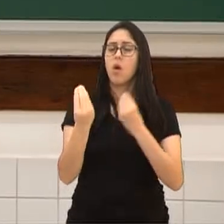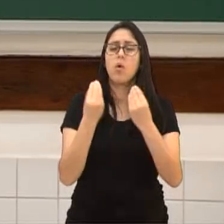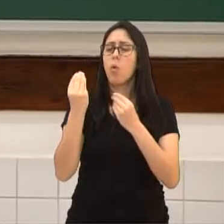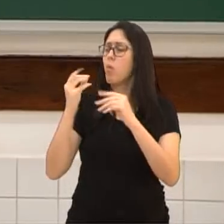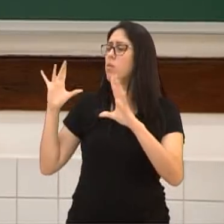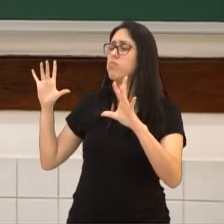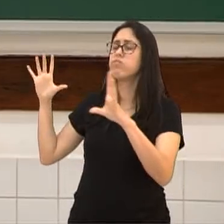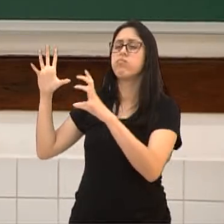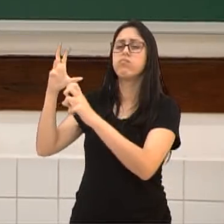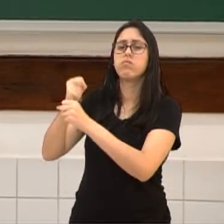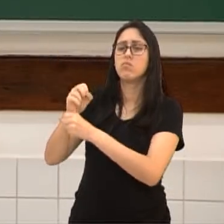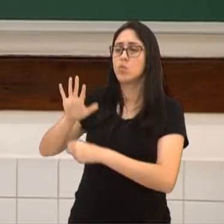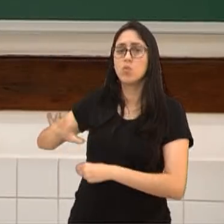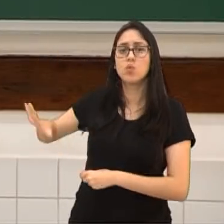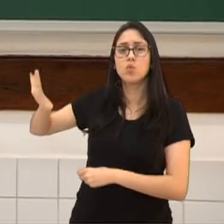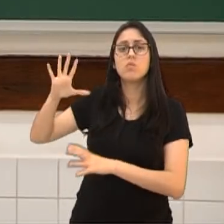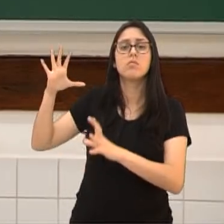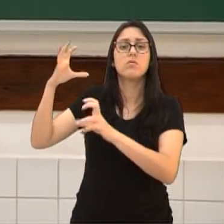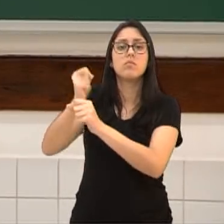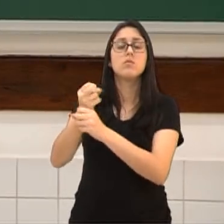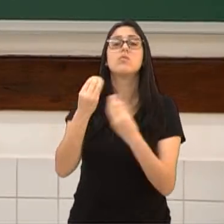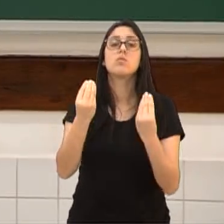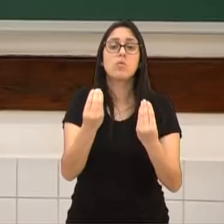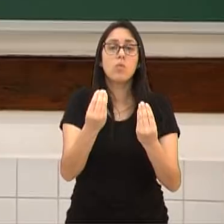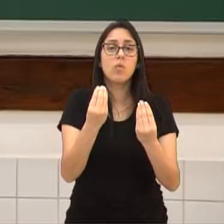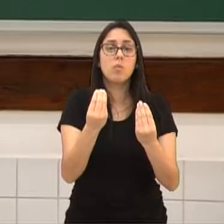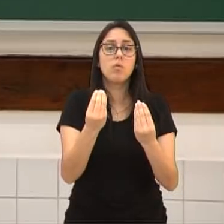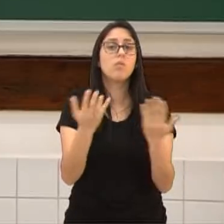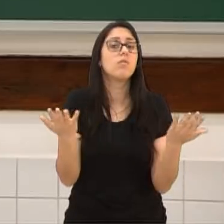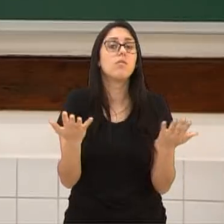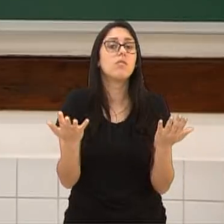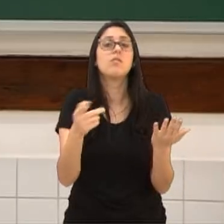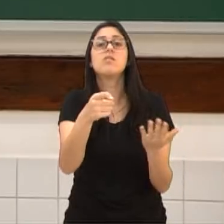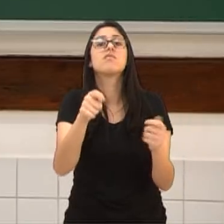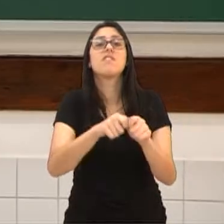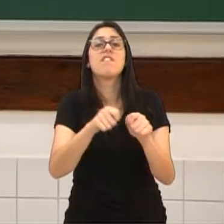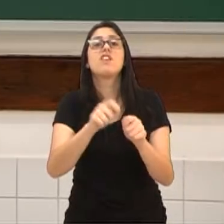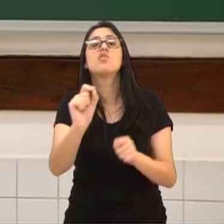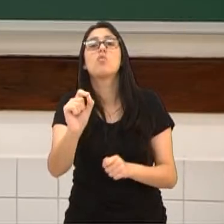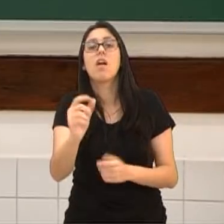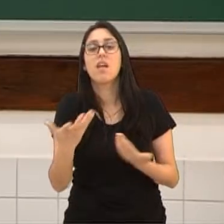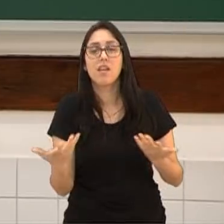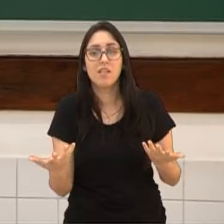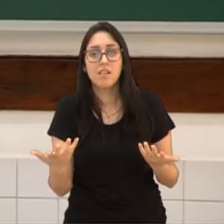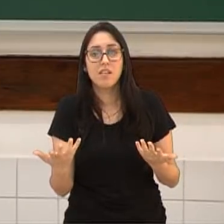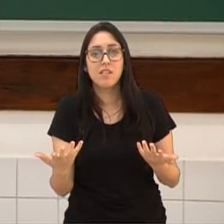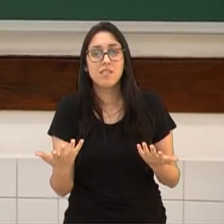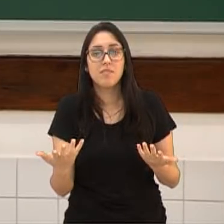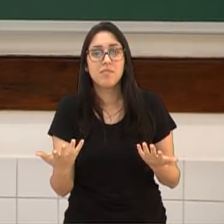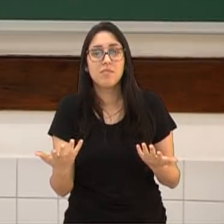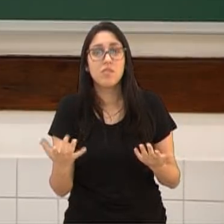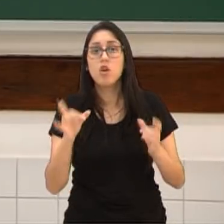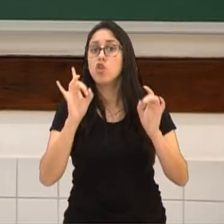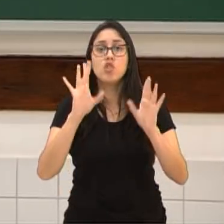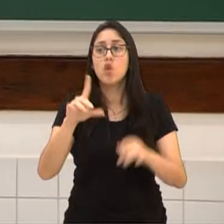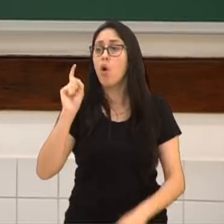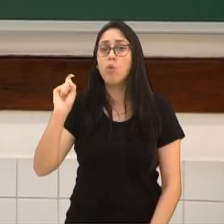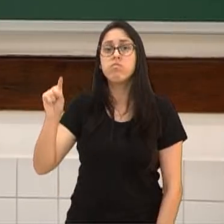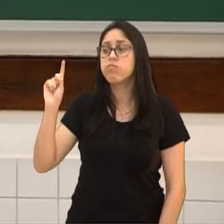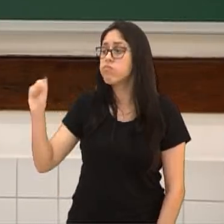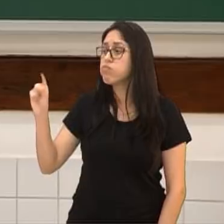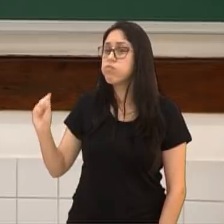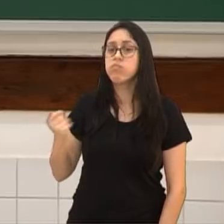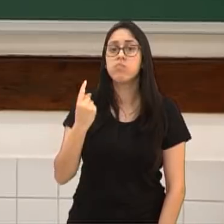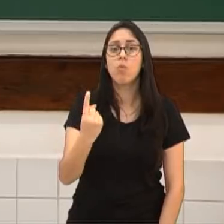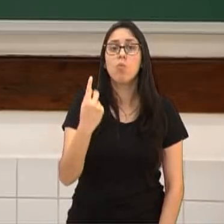inteira, basta fazer o quê? O que você fez em casa? Basta contar os cubinhos.